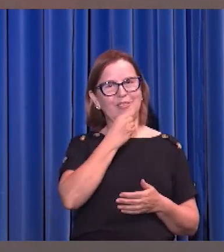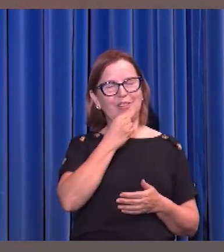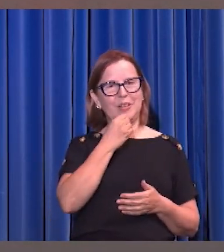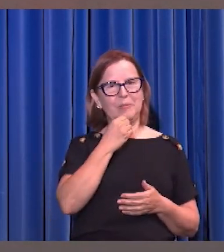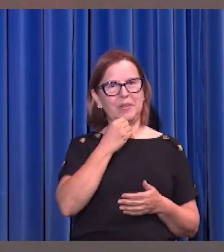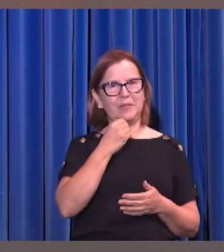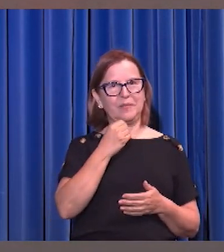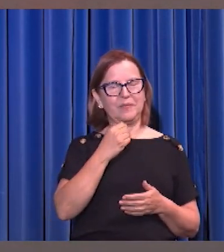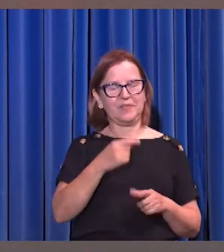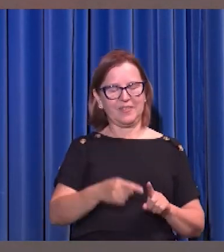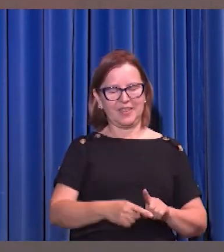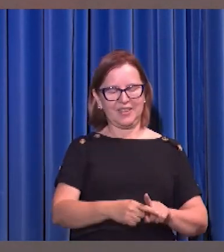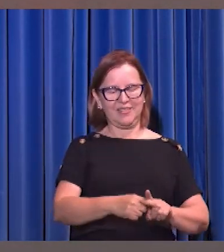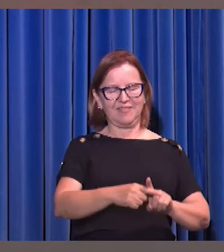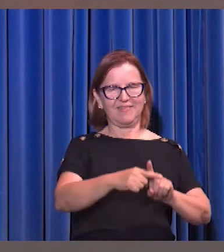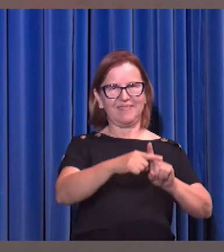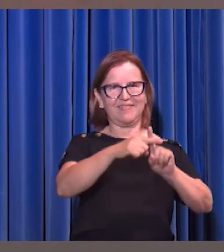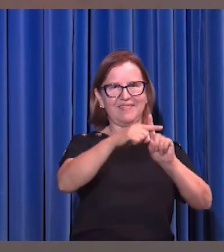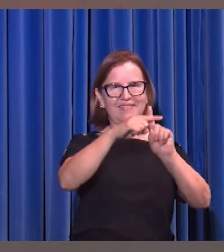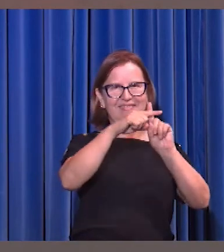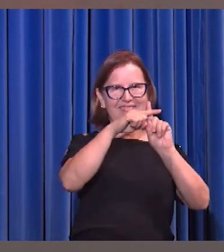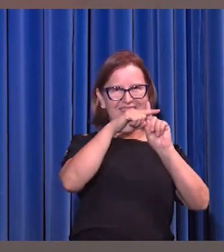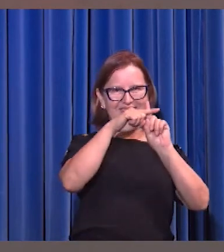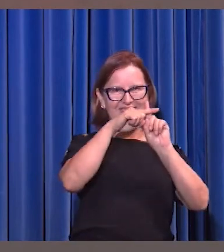seja levantado.